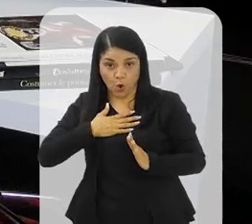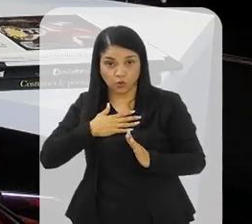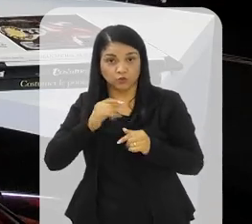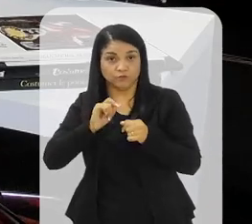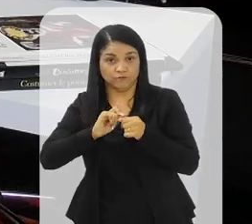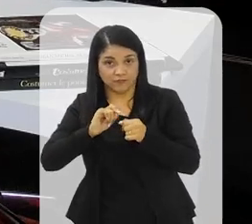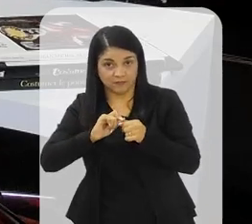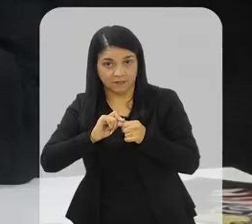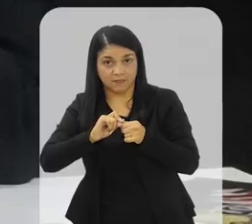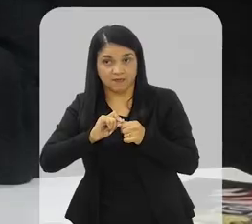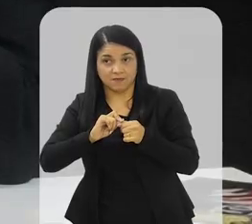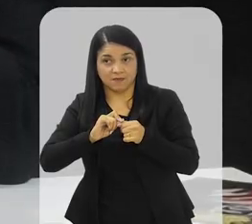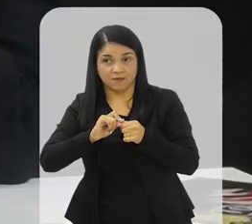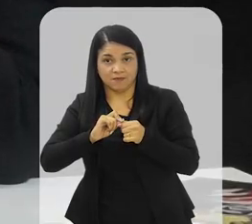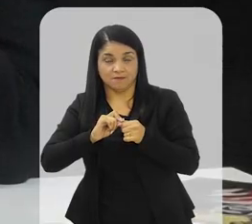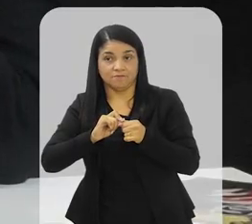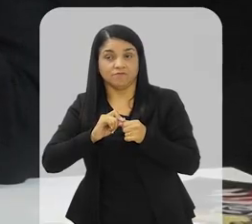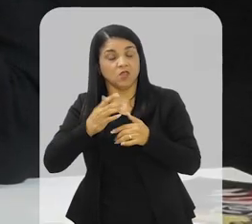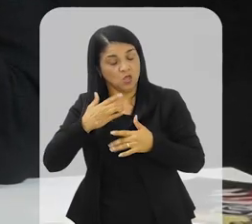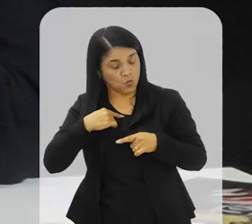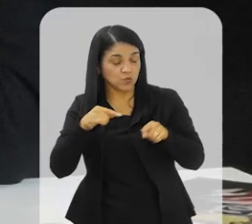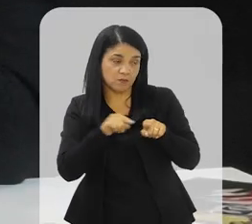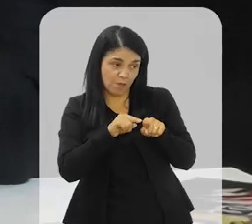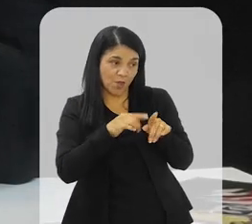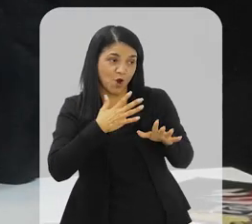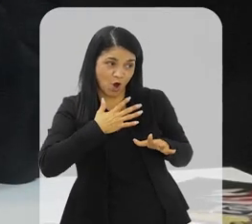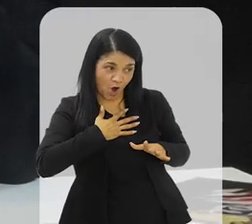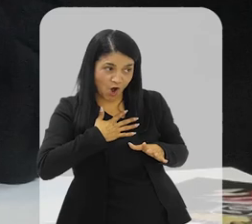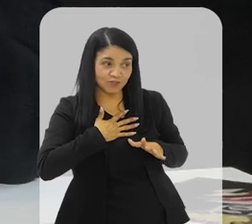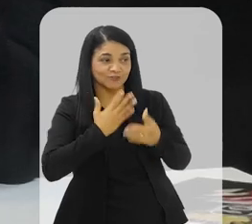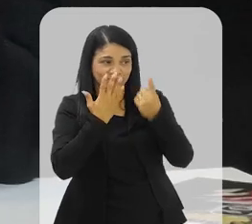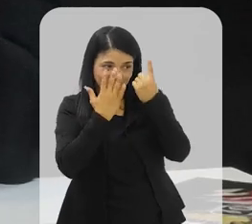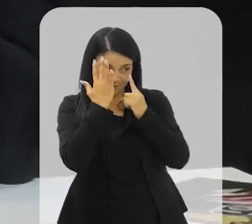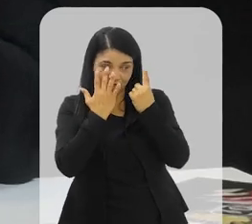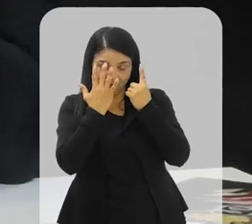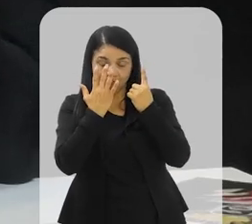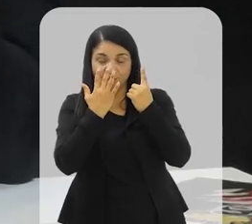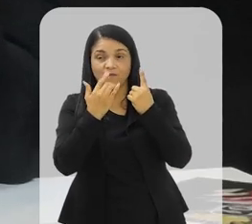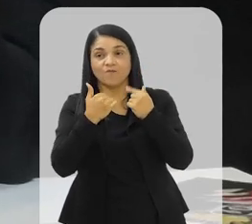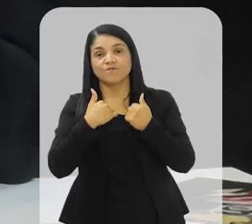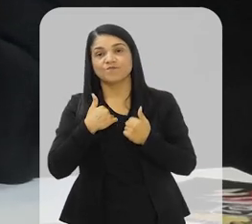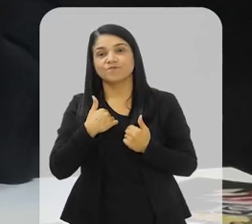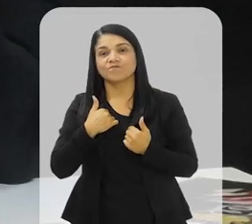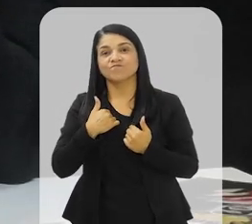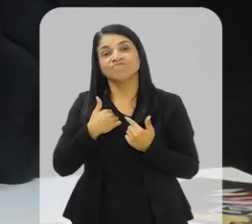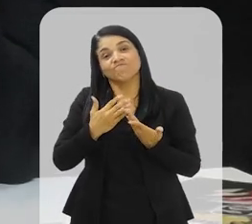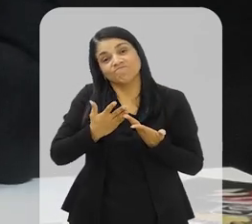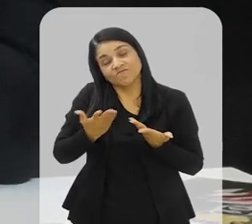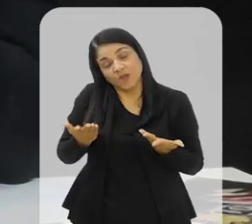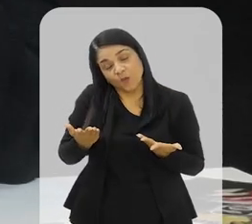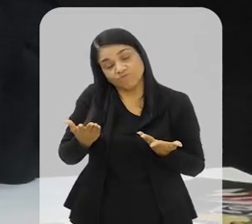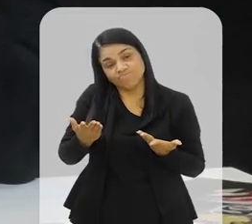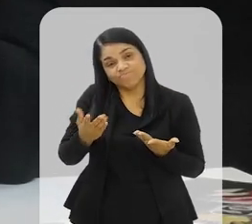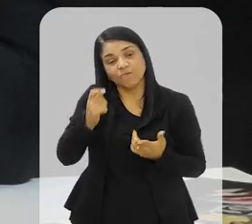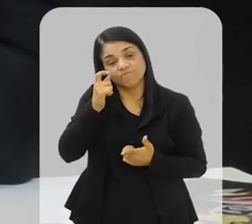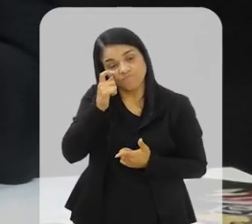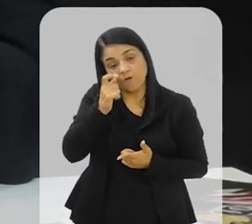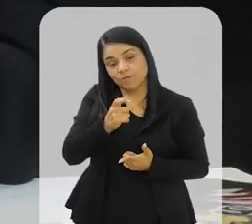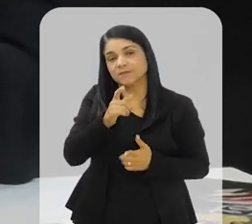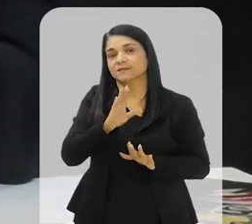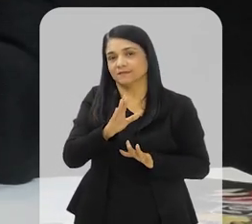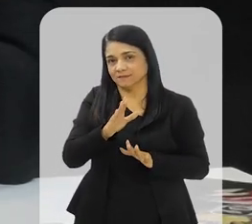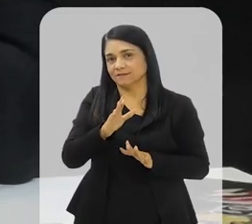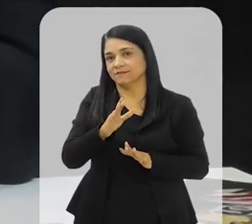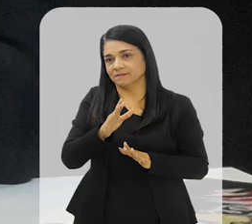também poxa mas se vamos me tirar o que eu mais curto de fazer né que eu também adoro né deixar claro que eu adoro